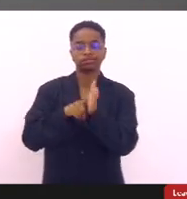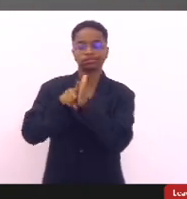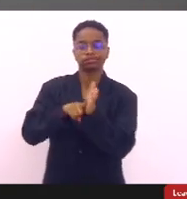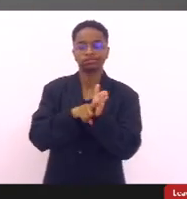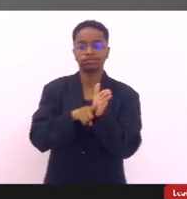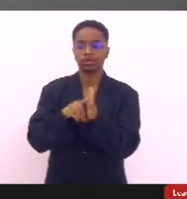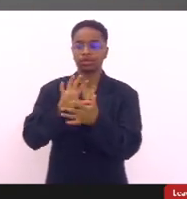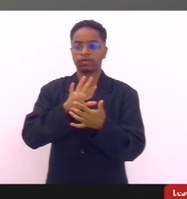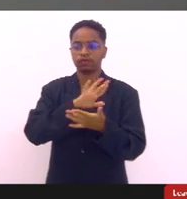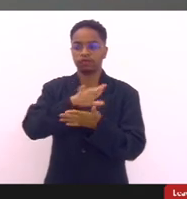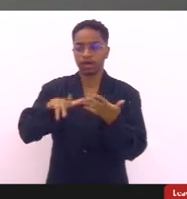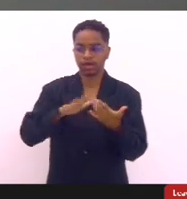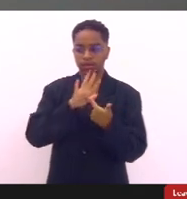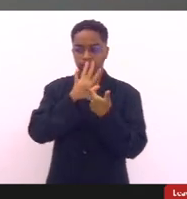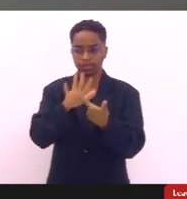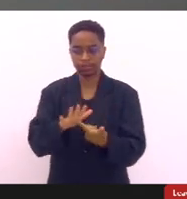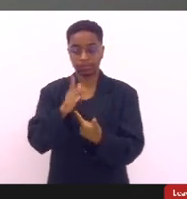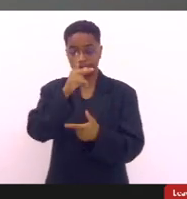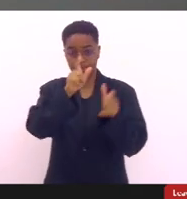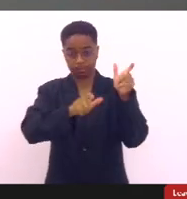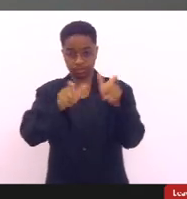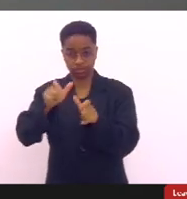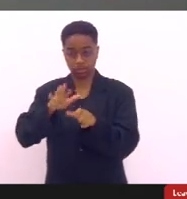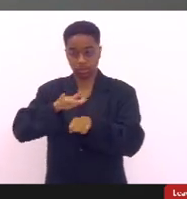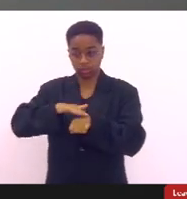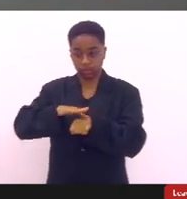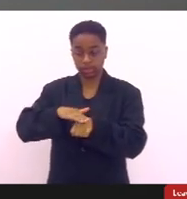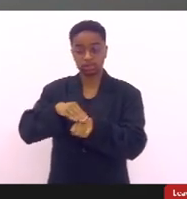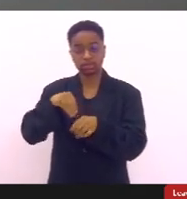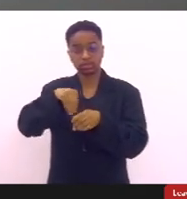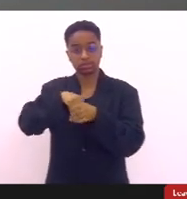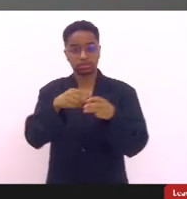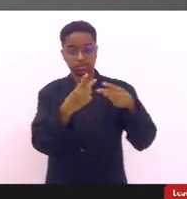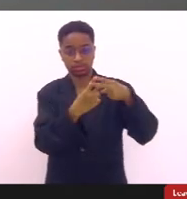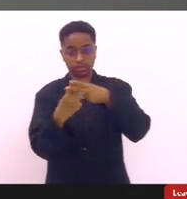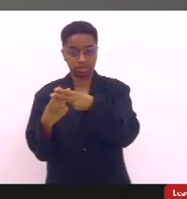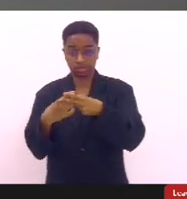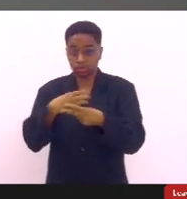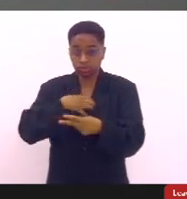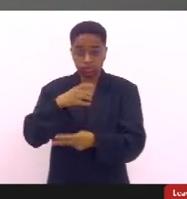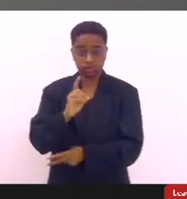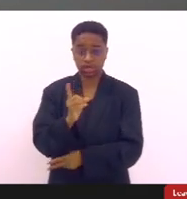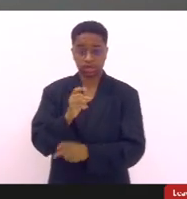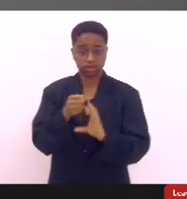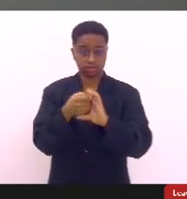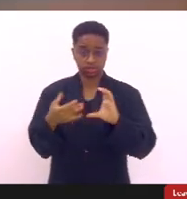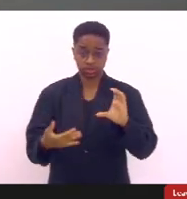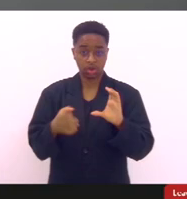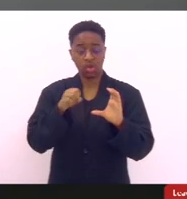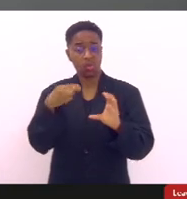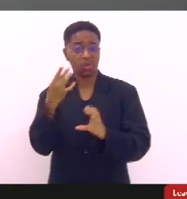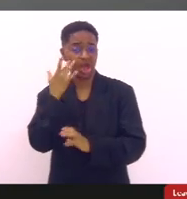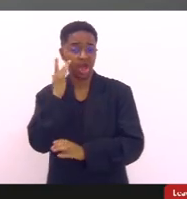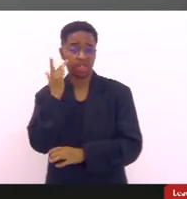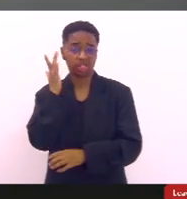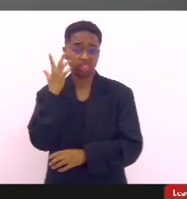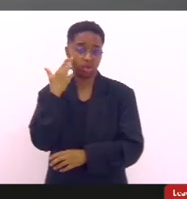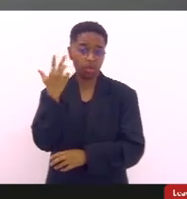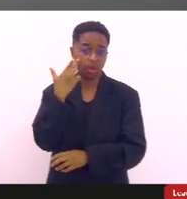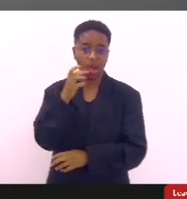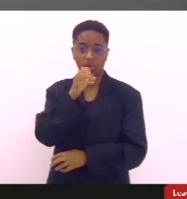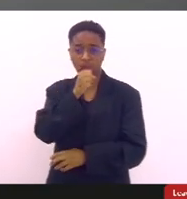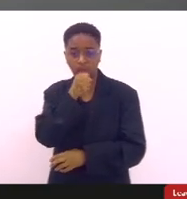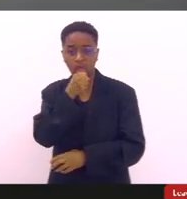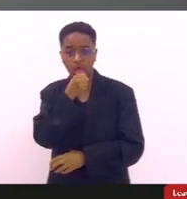maioria das pessoas doentes na prisão, elas não referem sintomas. Ou elas acham que a tosse é normal, ou